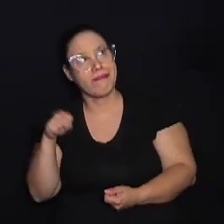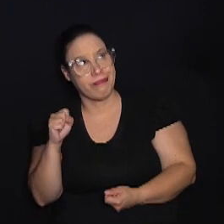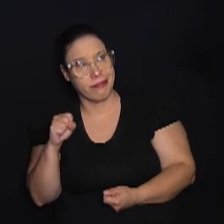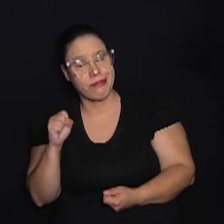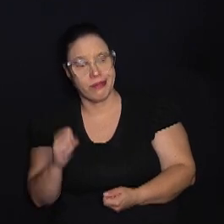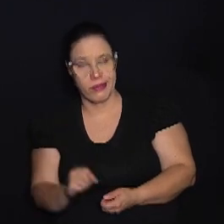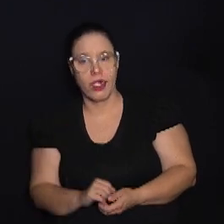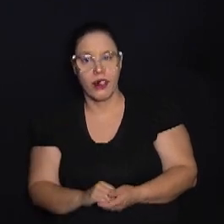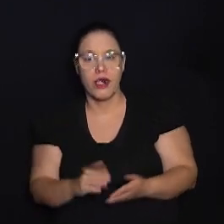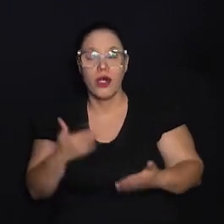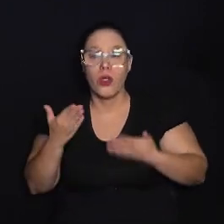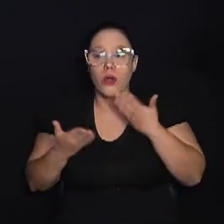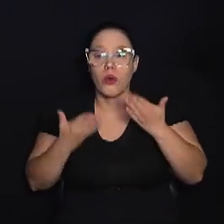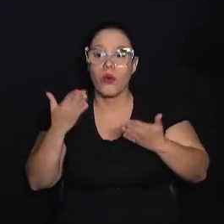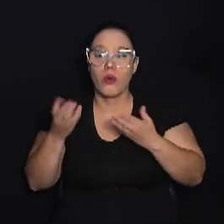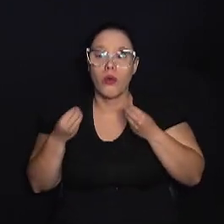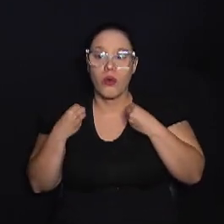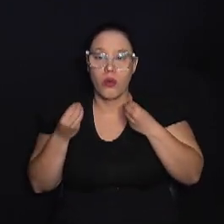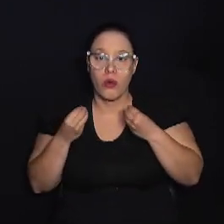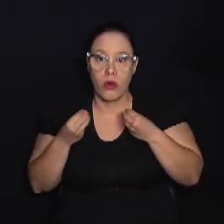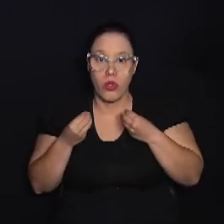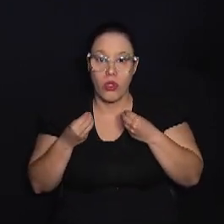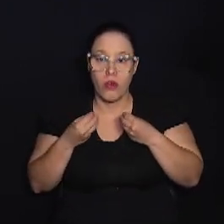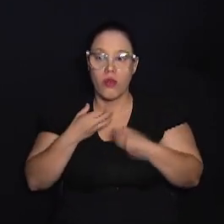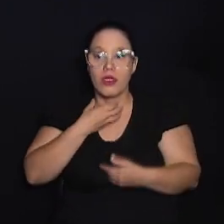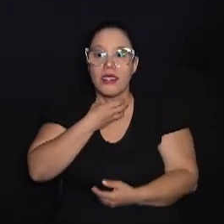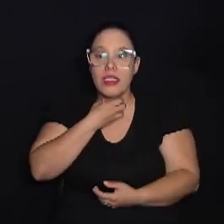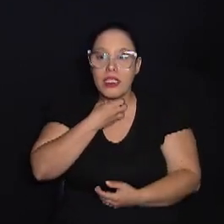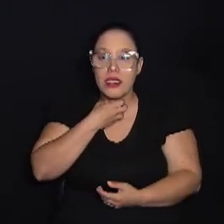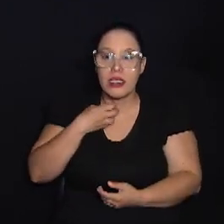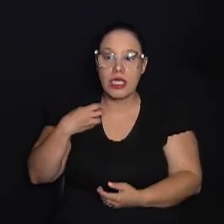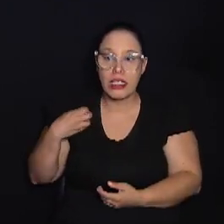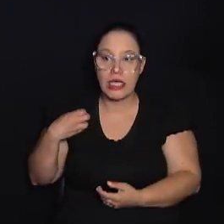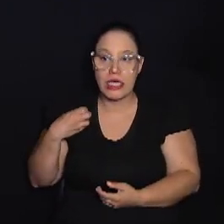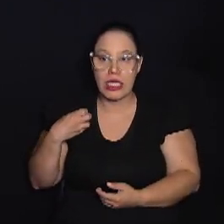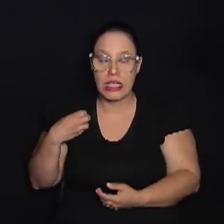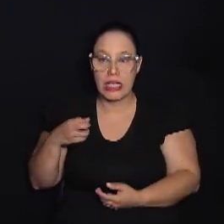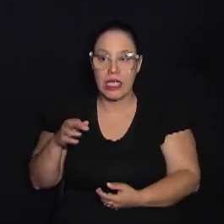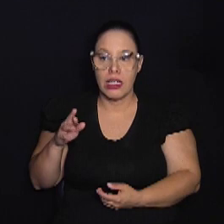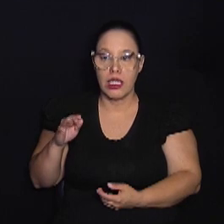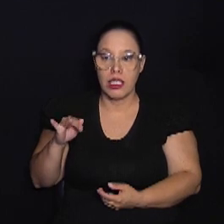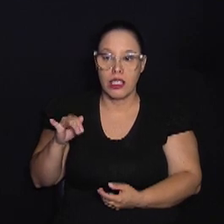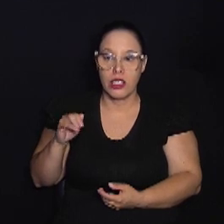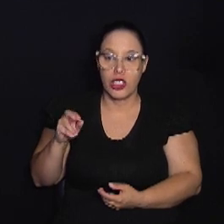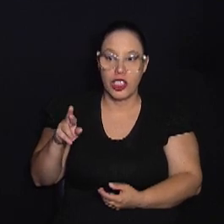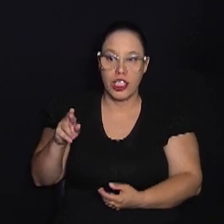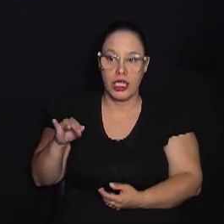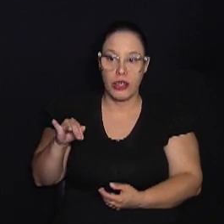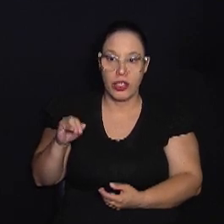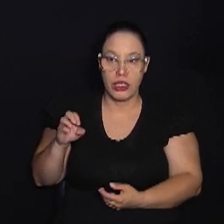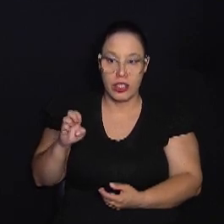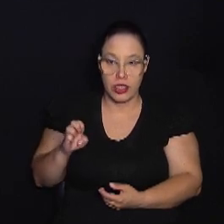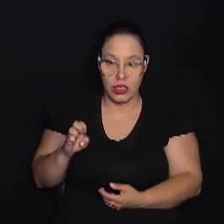Então, como que é a cirurgia? A cirurgia você retira toda a tireoide e aí você já começa a fazer a reposição do hormônio